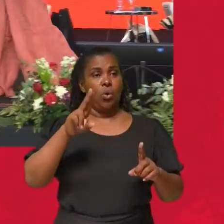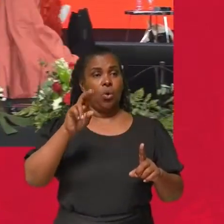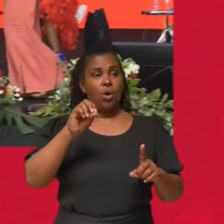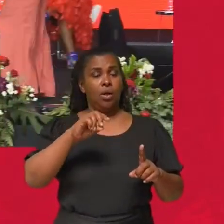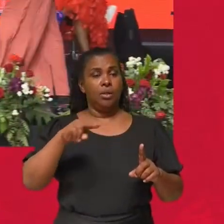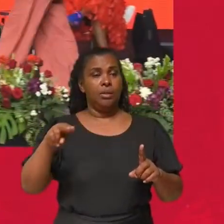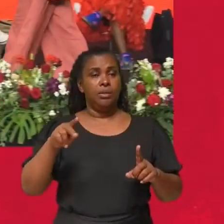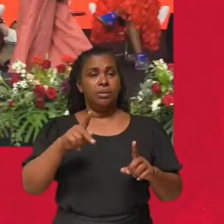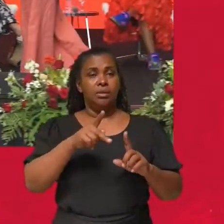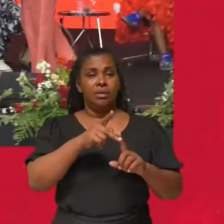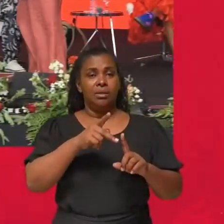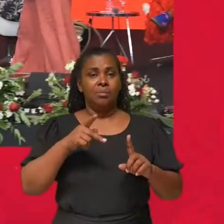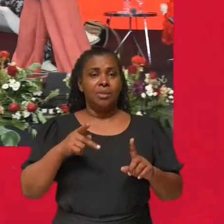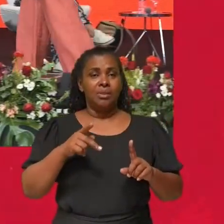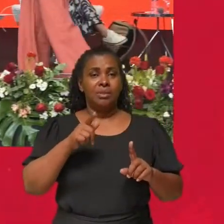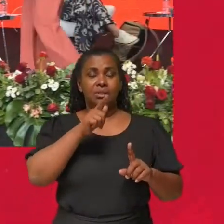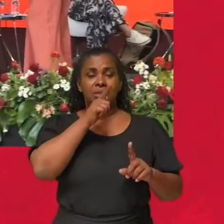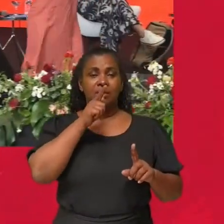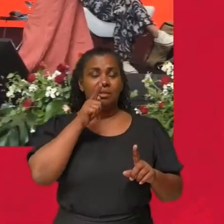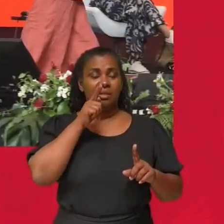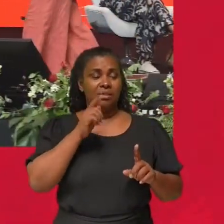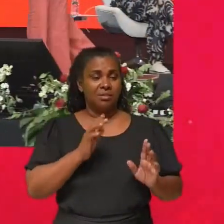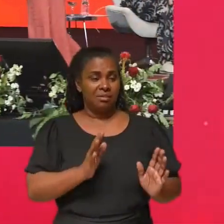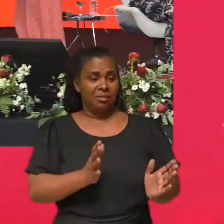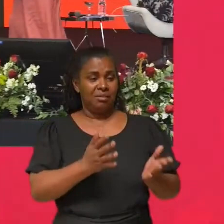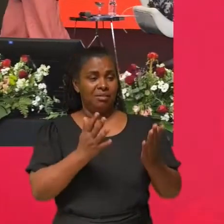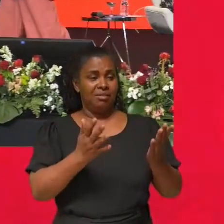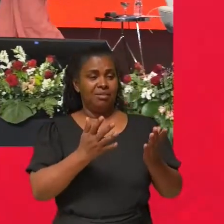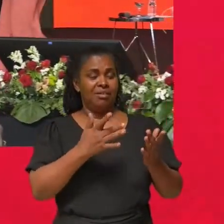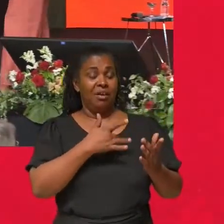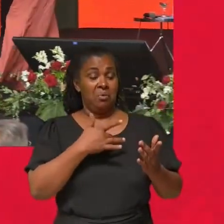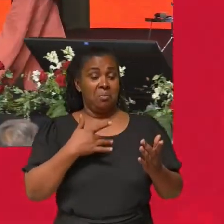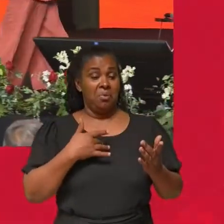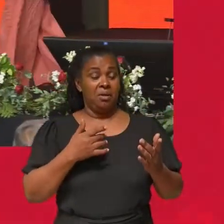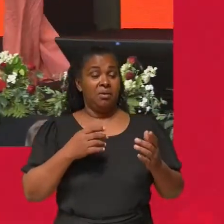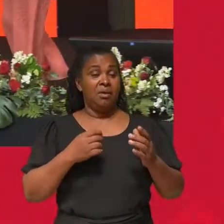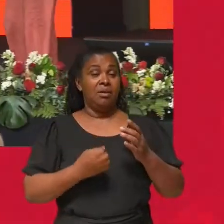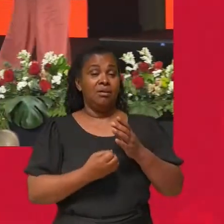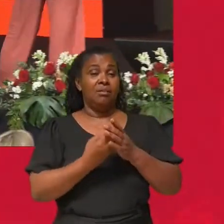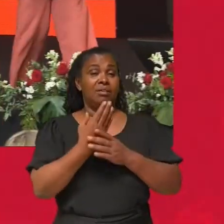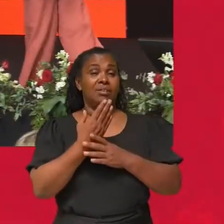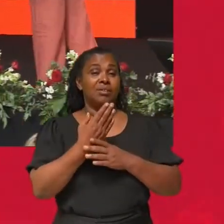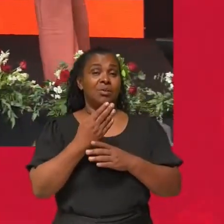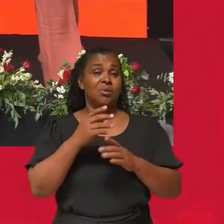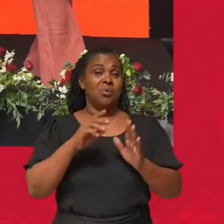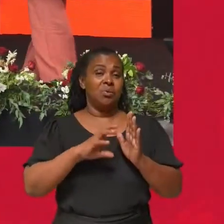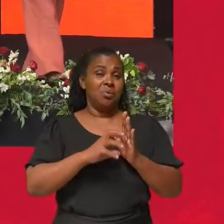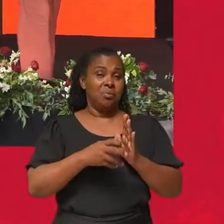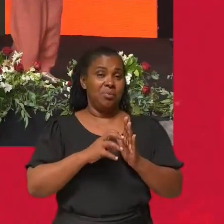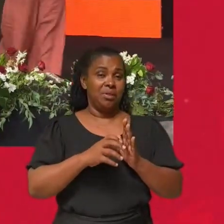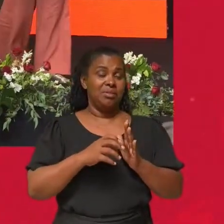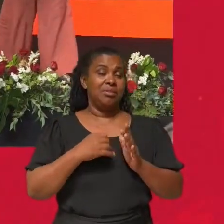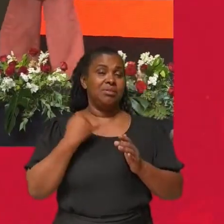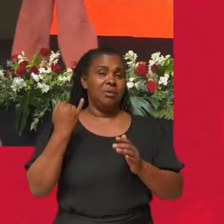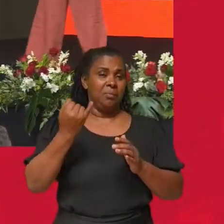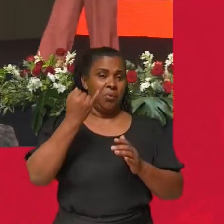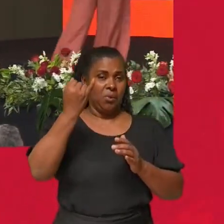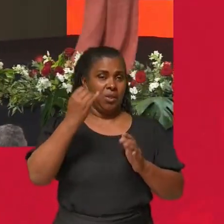que ela emprega na reconstrução do partido é fundamental. E é um exemplo para todos nós. Então, é